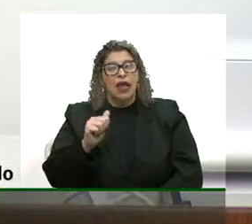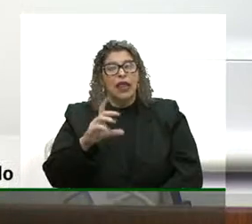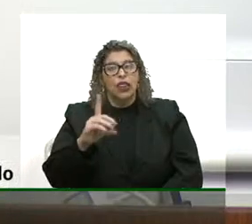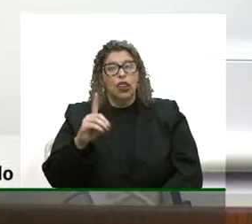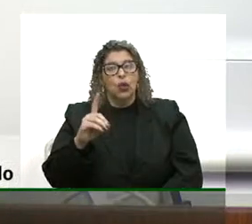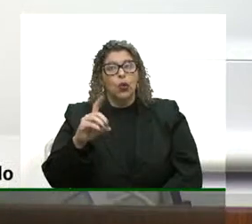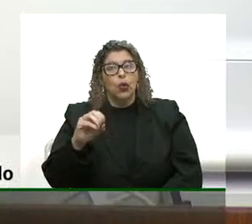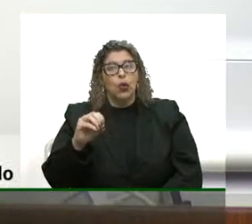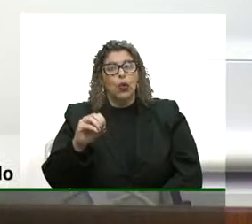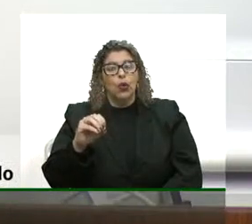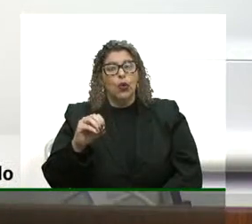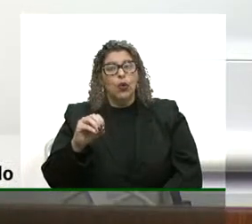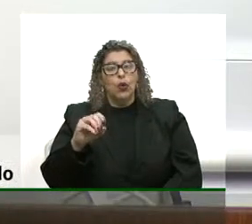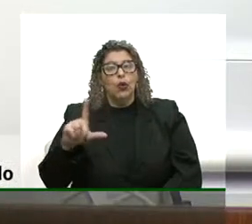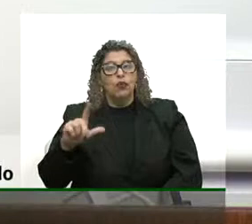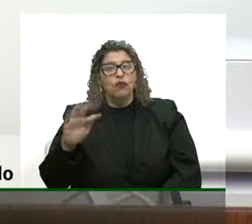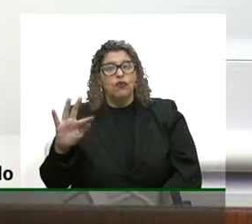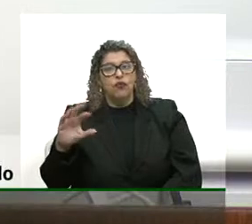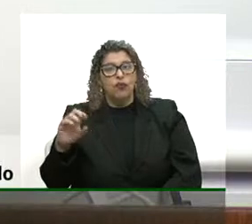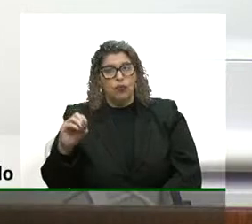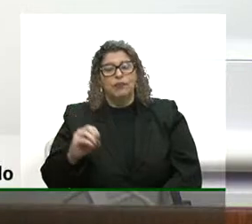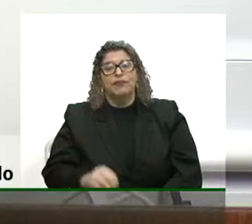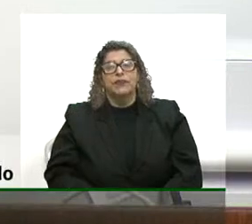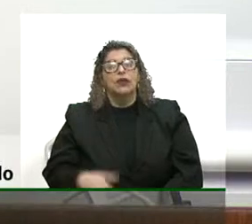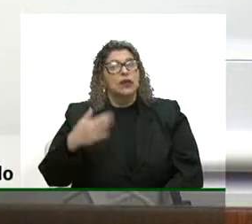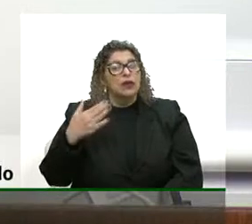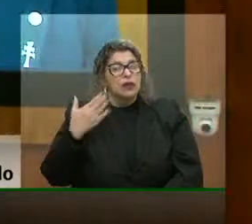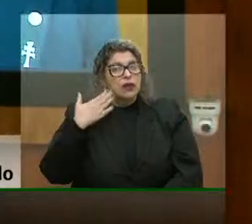Brito. Obrigado, presidente.